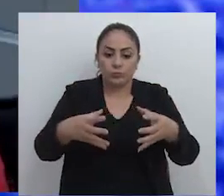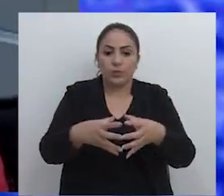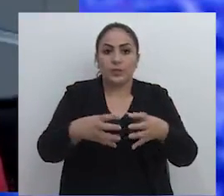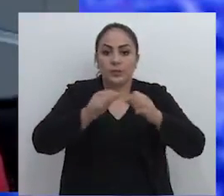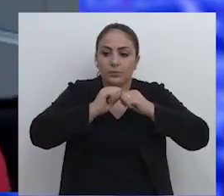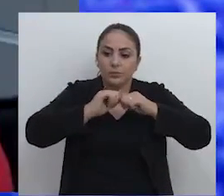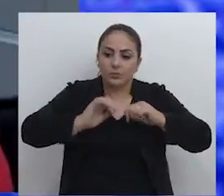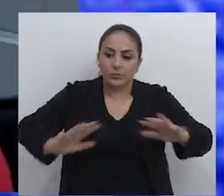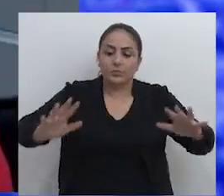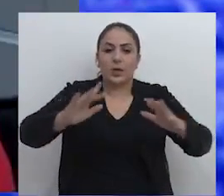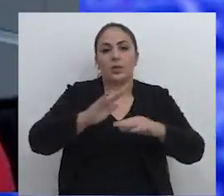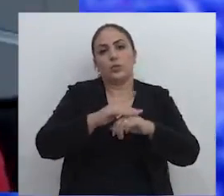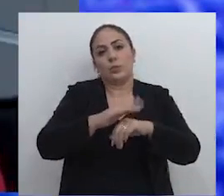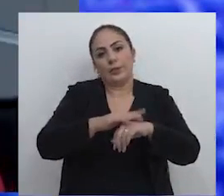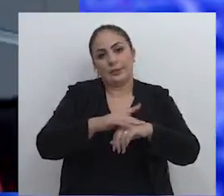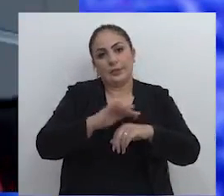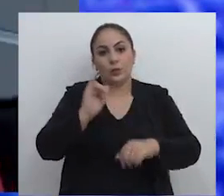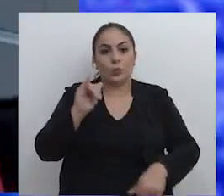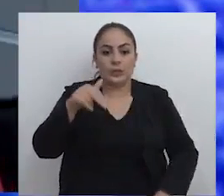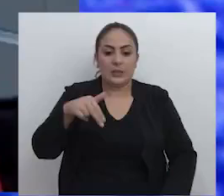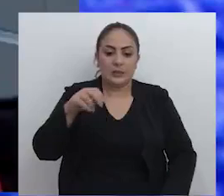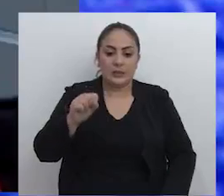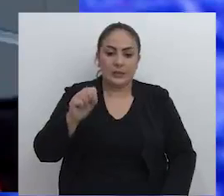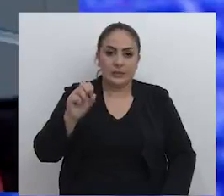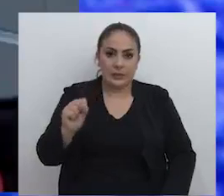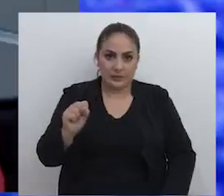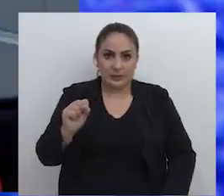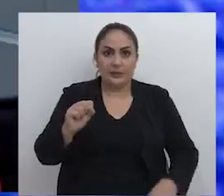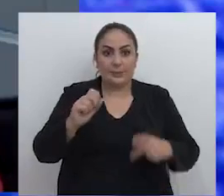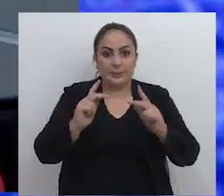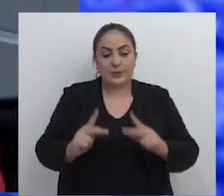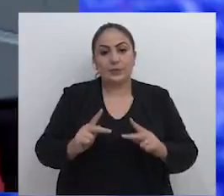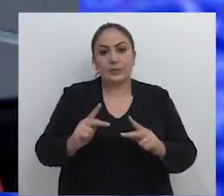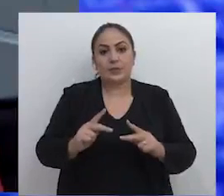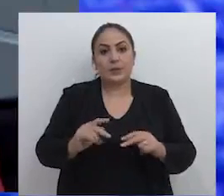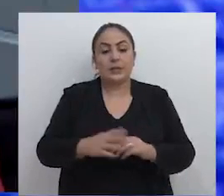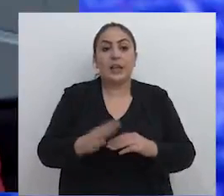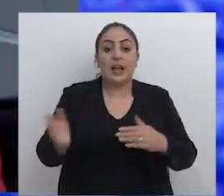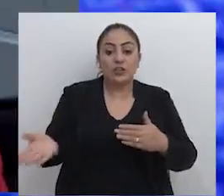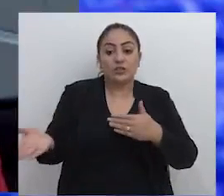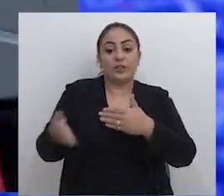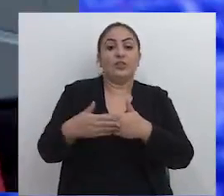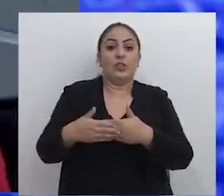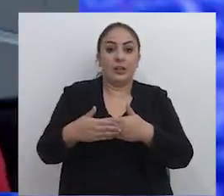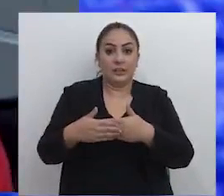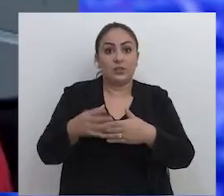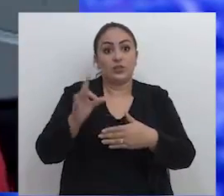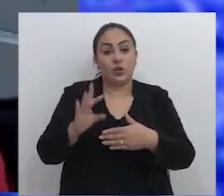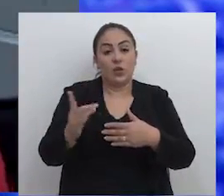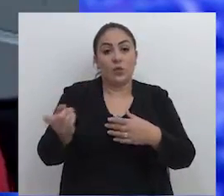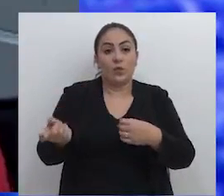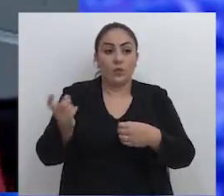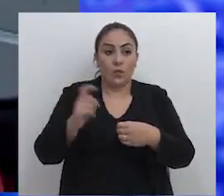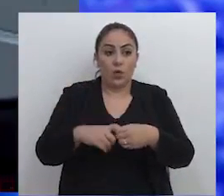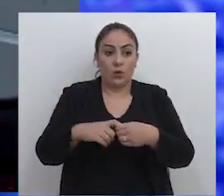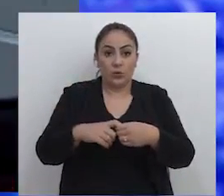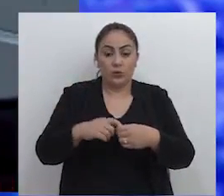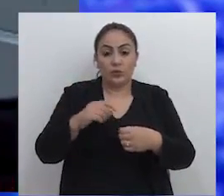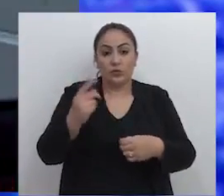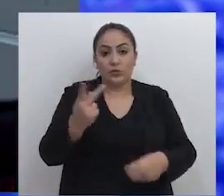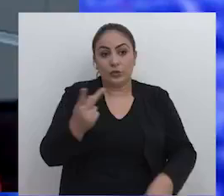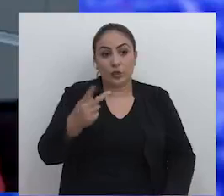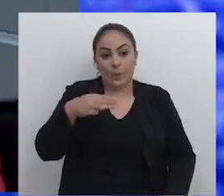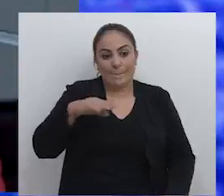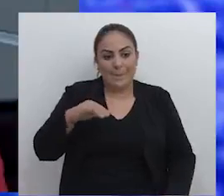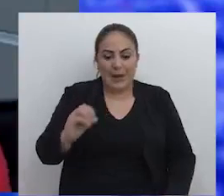estejam propagando a doença ao INSS. O INSS, as agências estão fechadas, a princípio retornariam dia 22 de